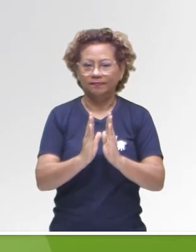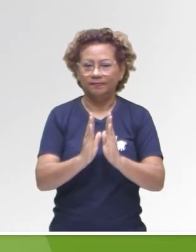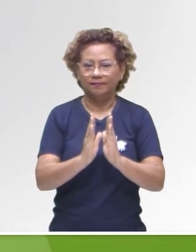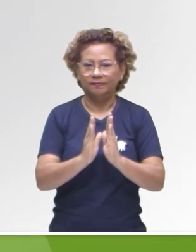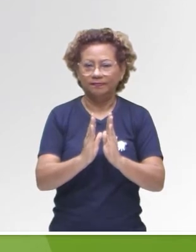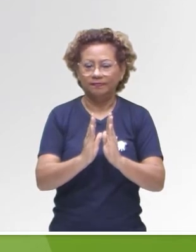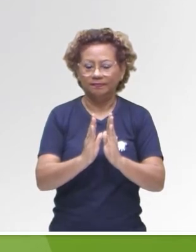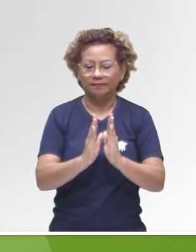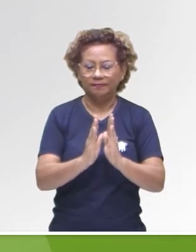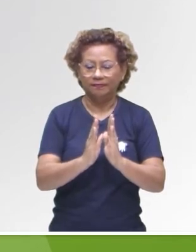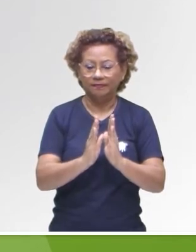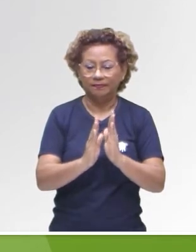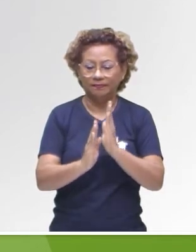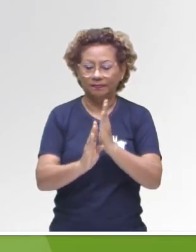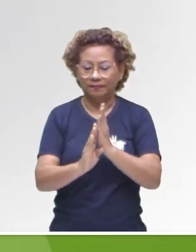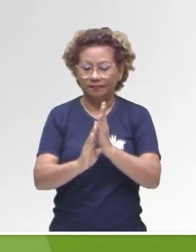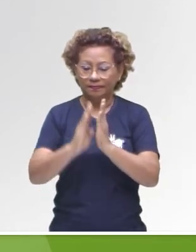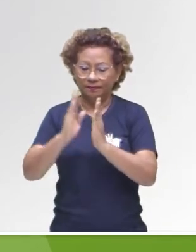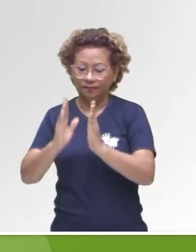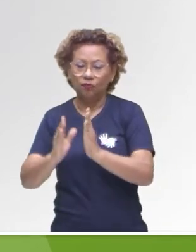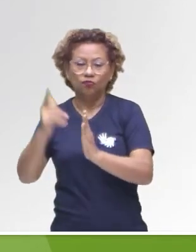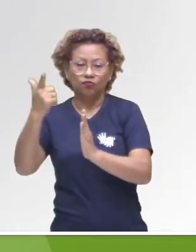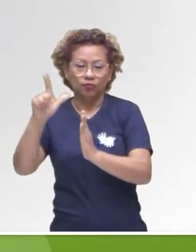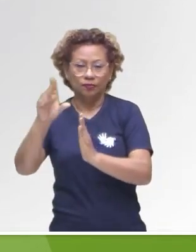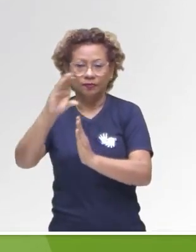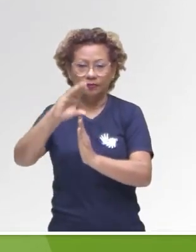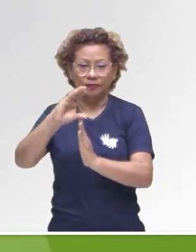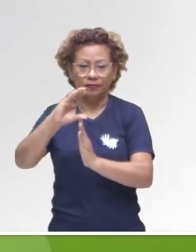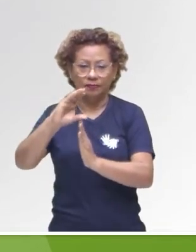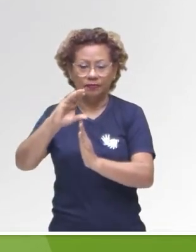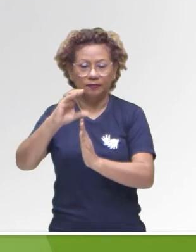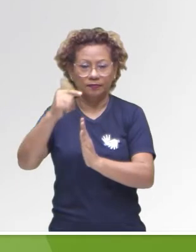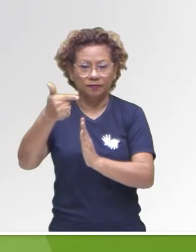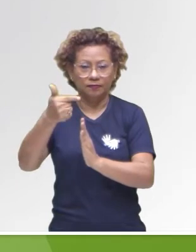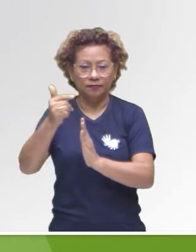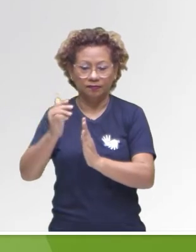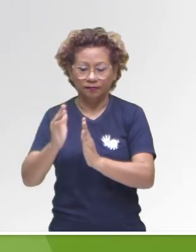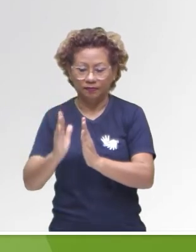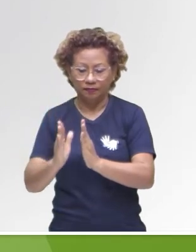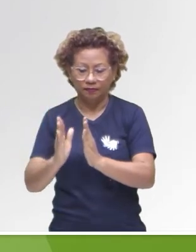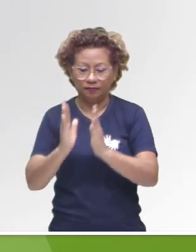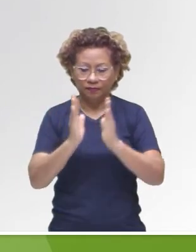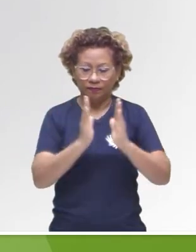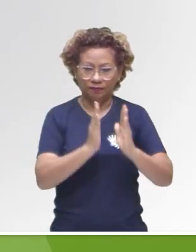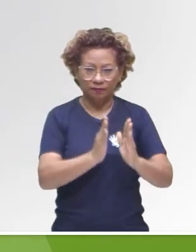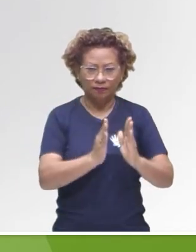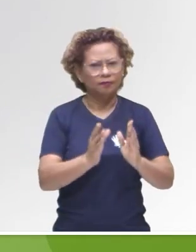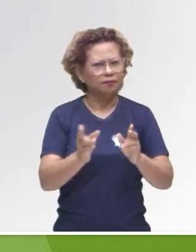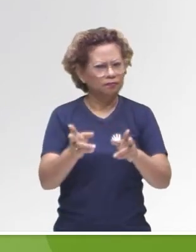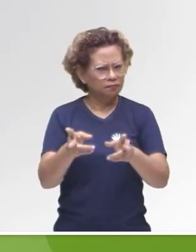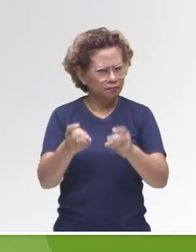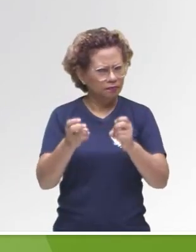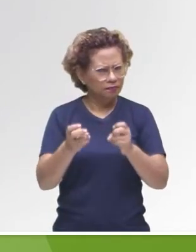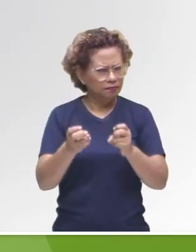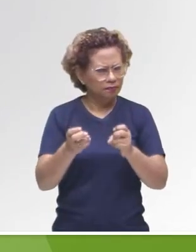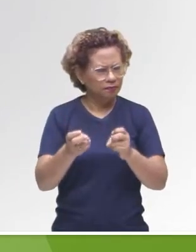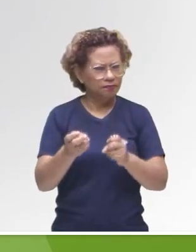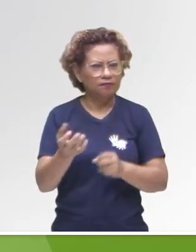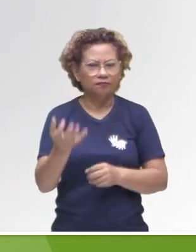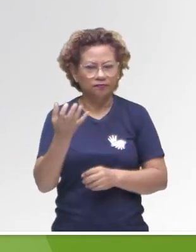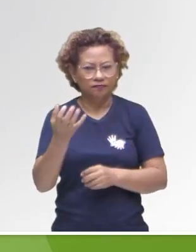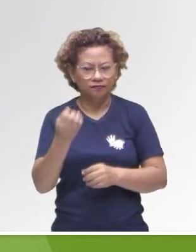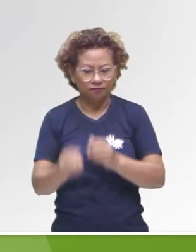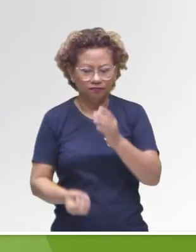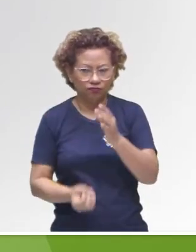um outro capacitor, que é o capacitor C2. Observe, então, que se eu quero desenhar um